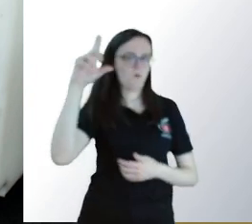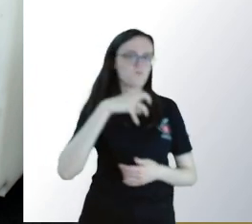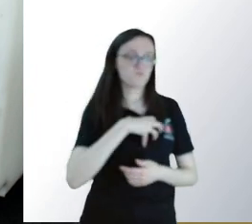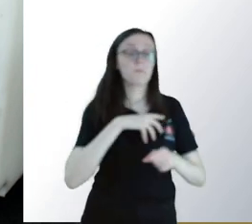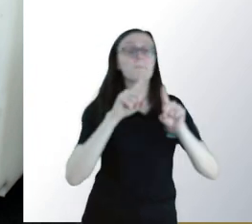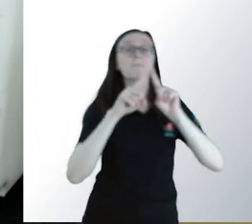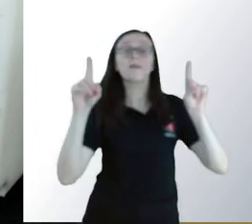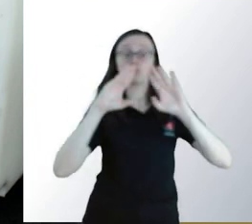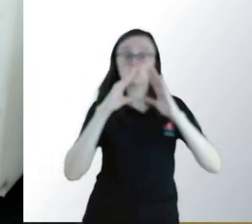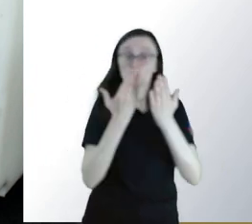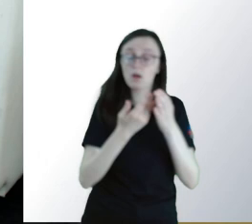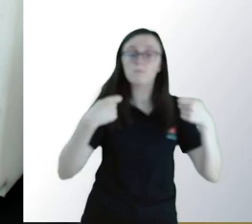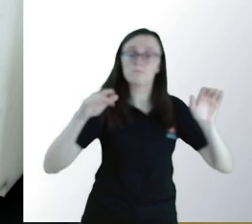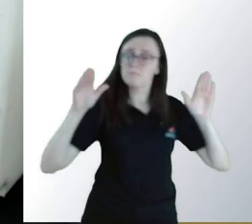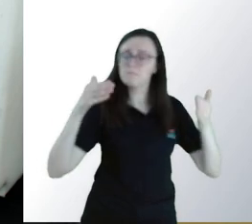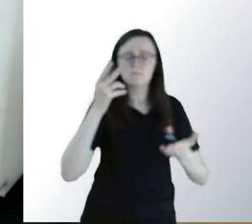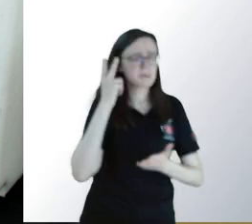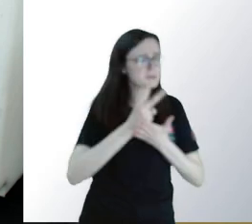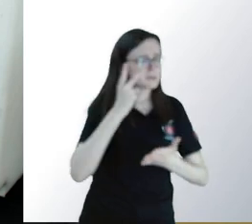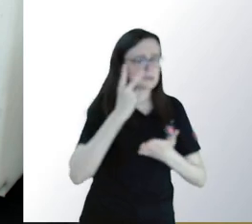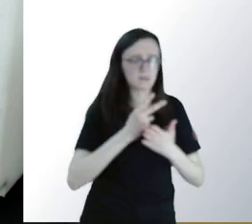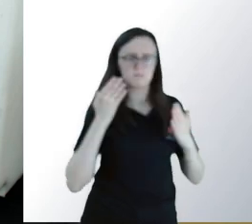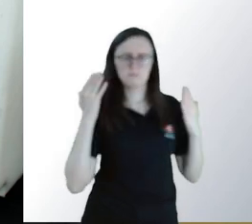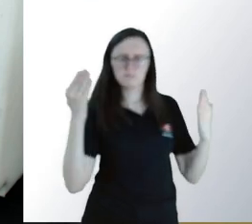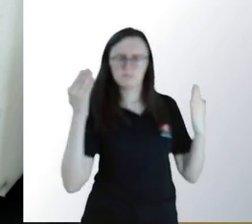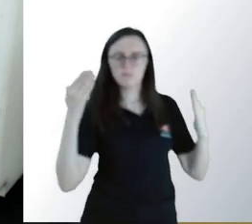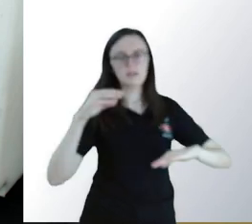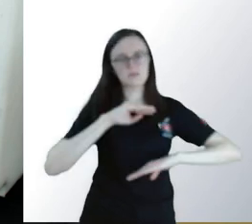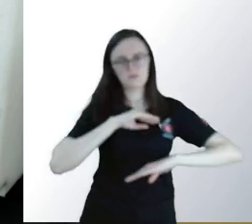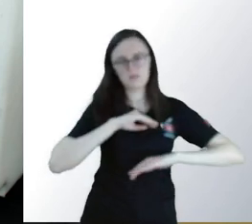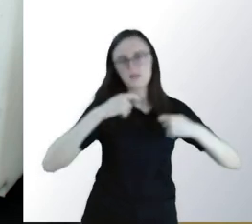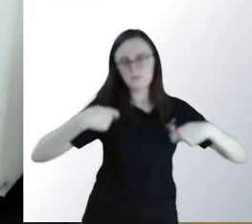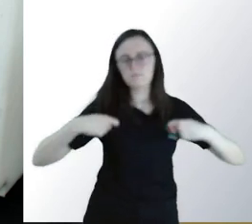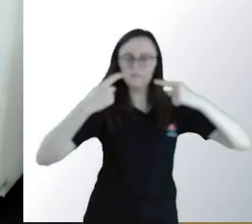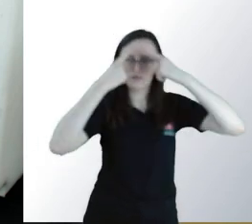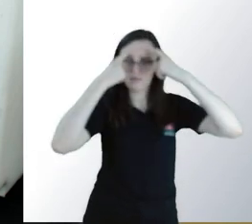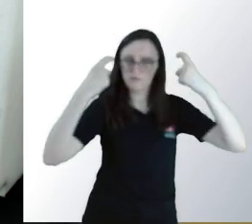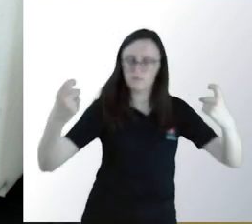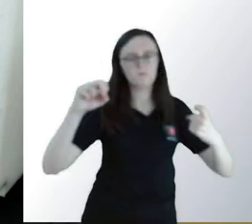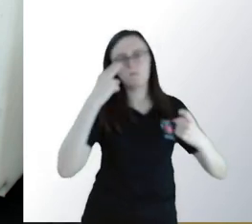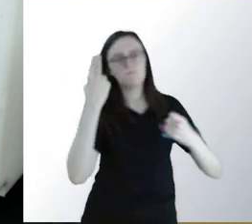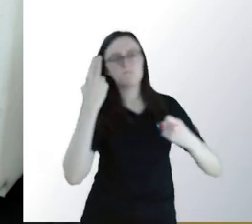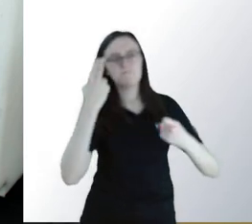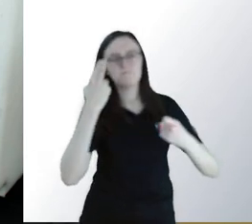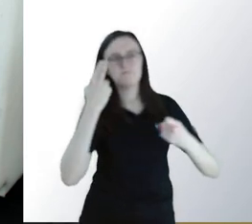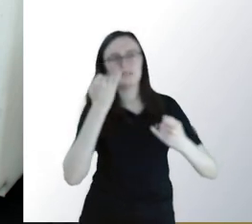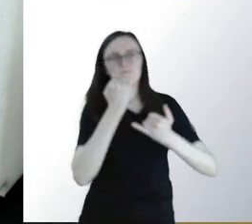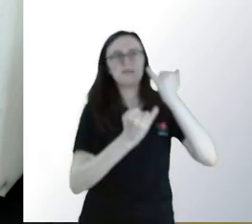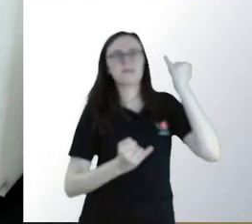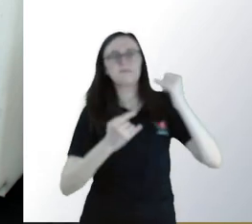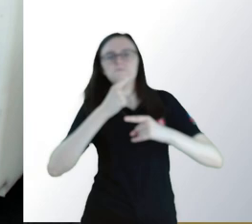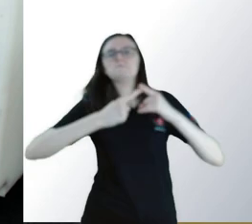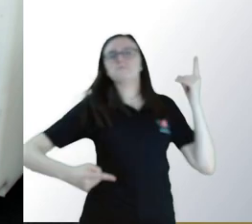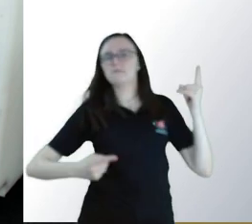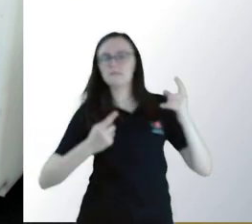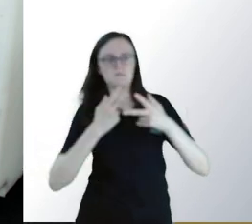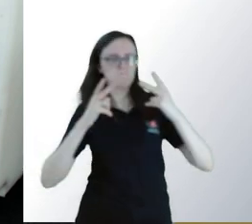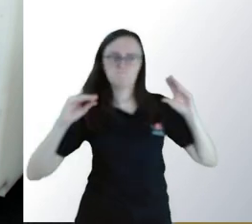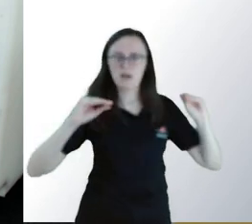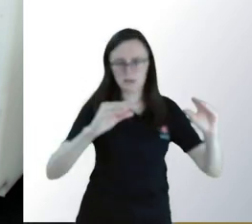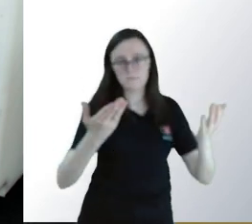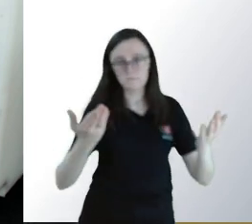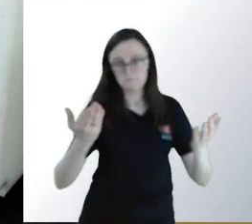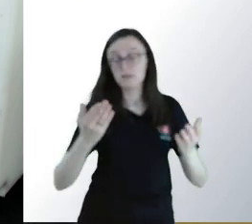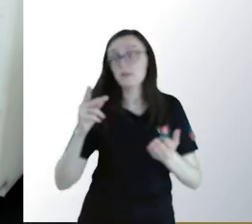mas a escola trabalha sempre com a suspeita das situações de violência ou violação. Né? Isso é uma coisa bem importante. Isso. E para a gente é